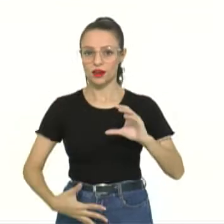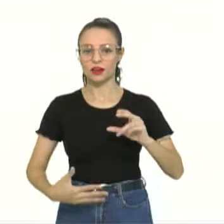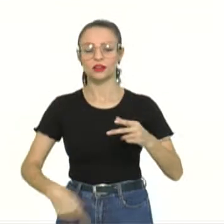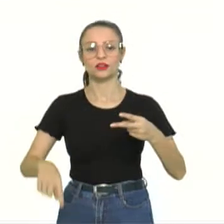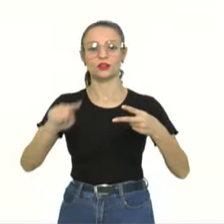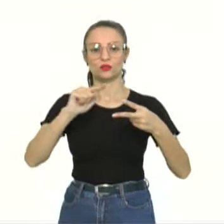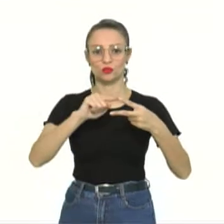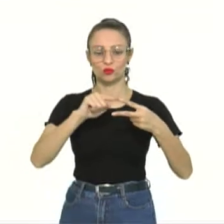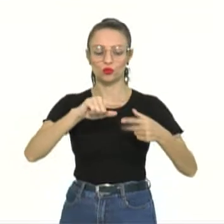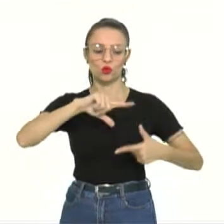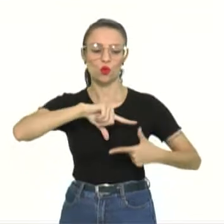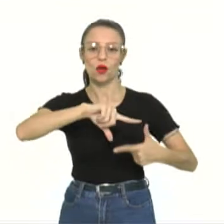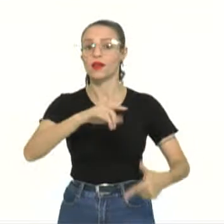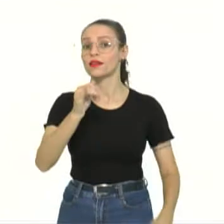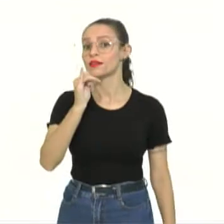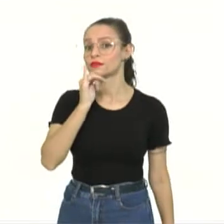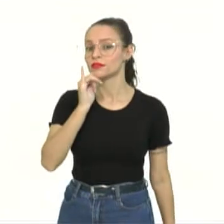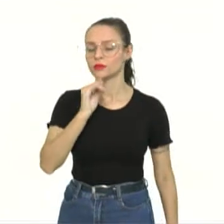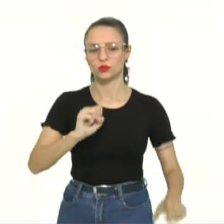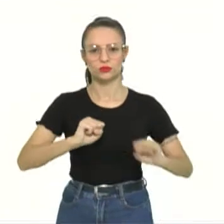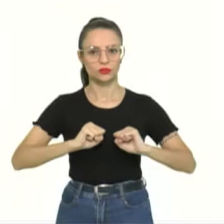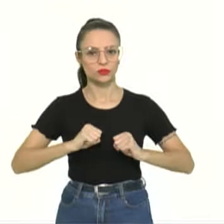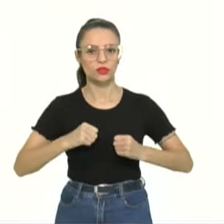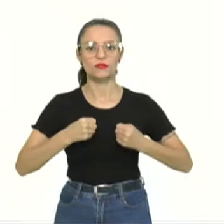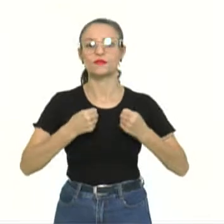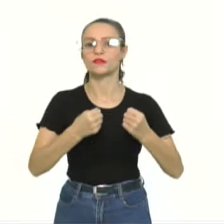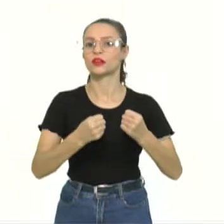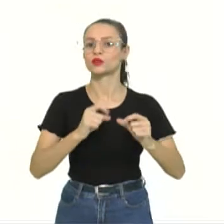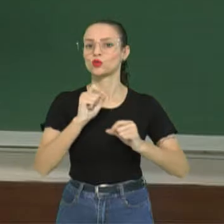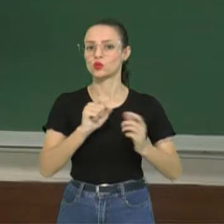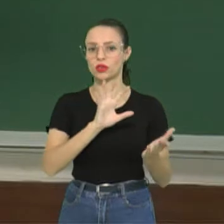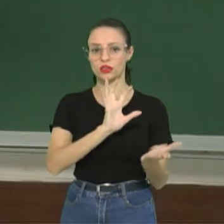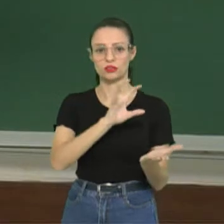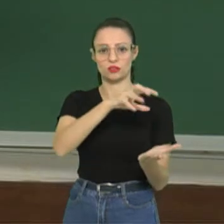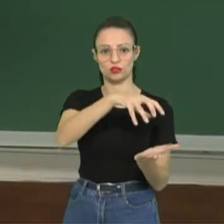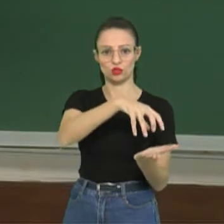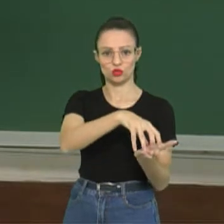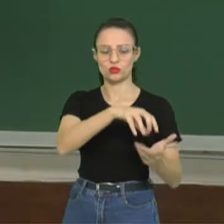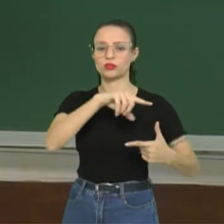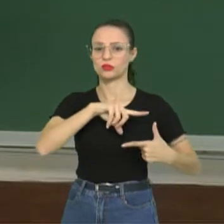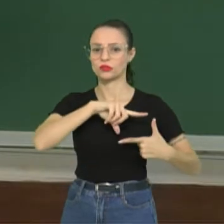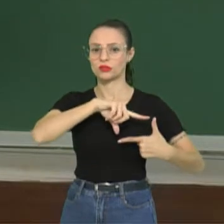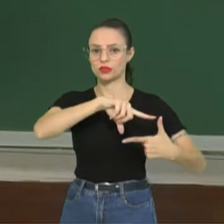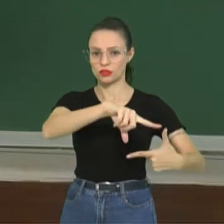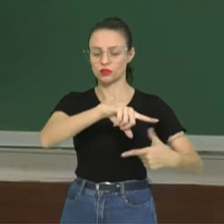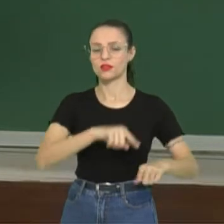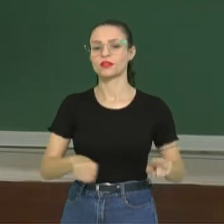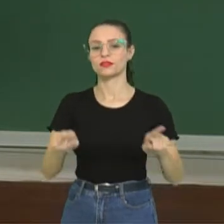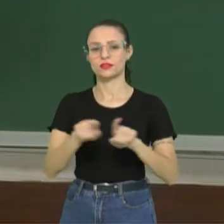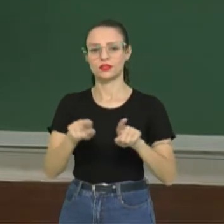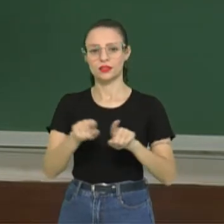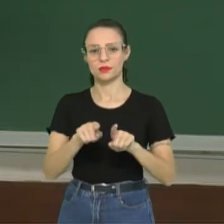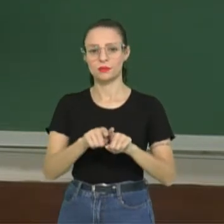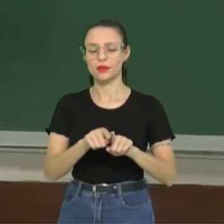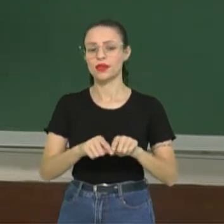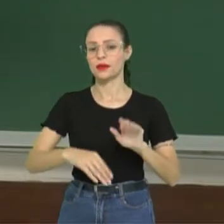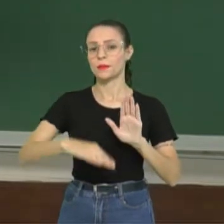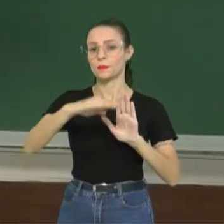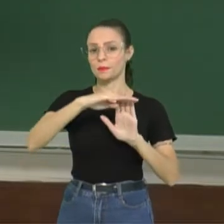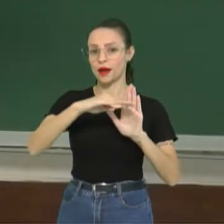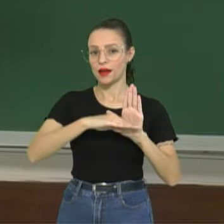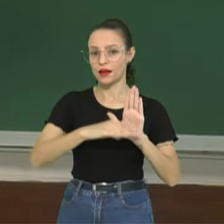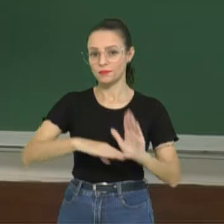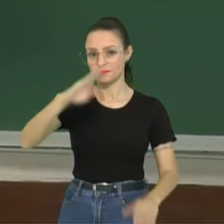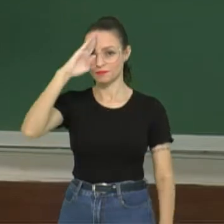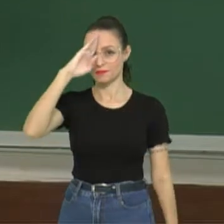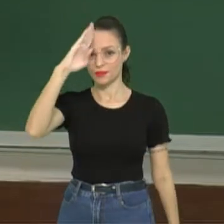conservadorismo como por exemplo a defesa das instituições tradicionais e a base do pensamento conservador